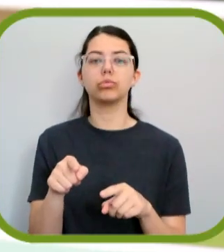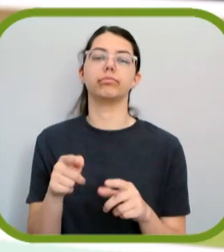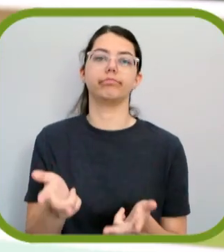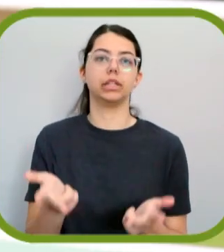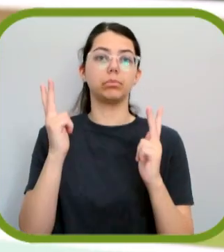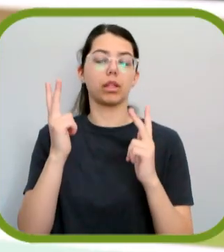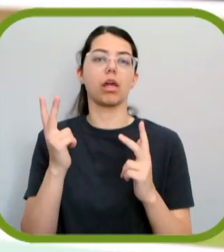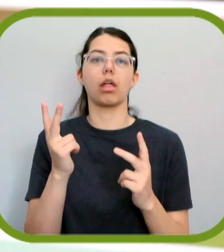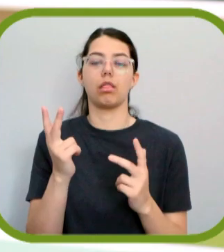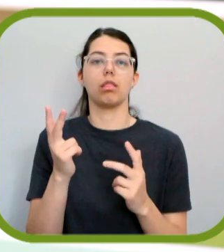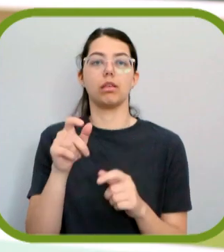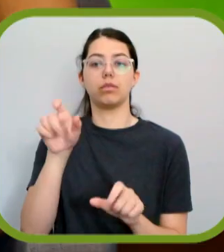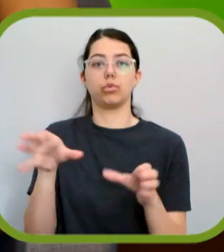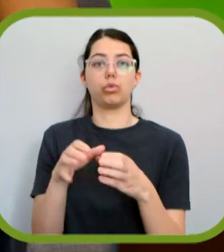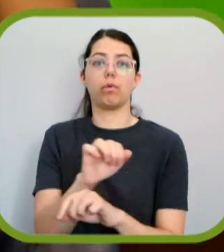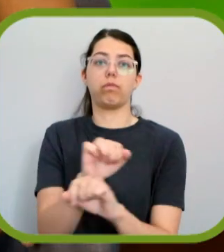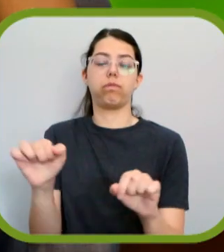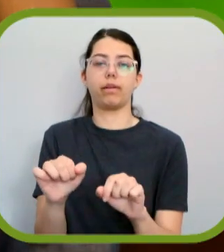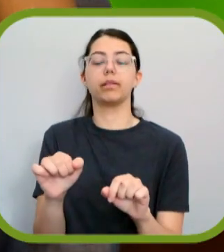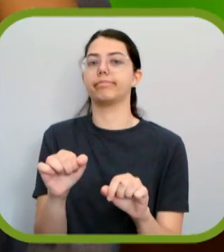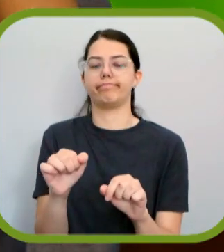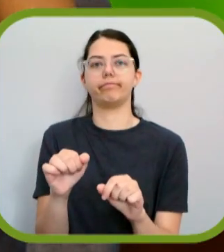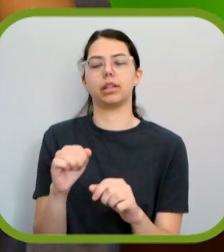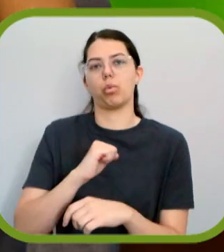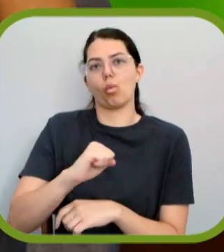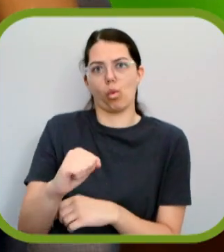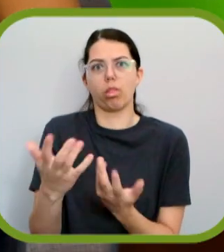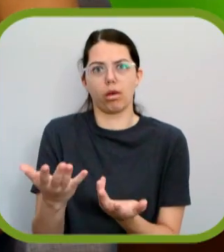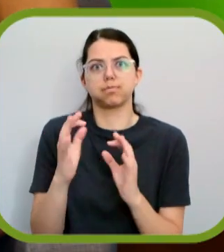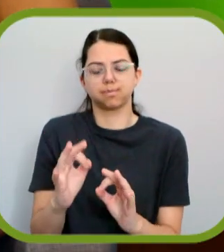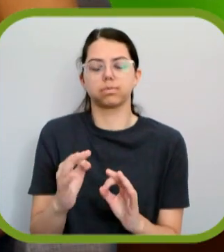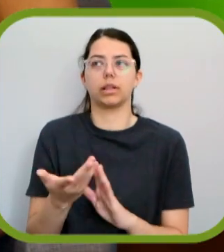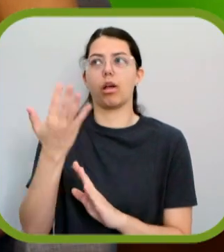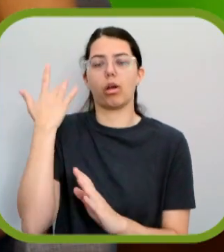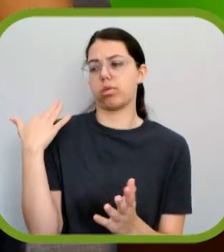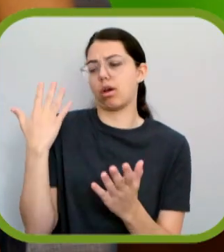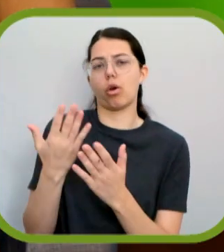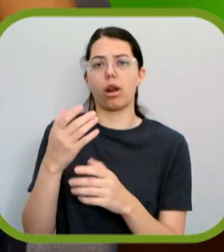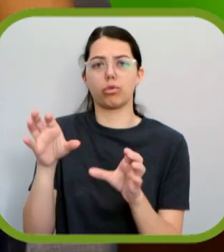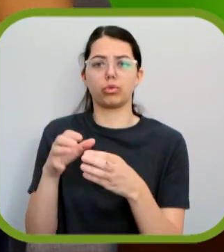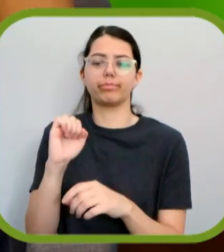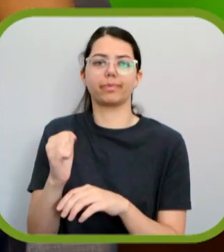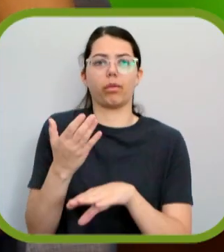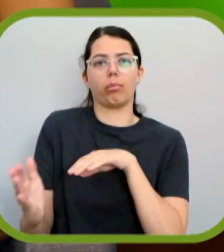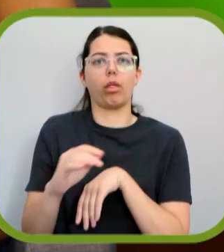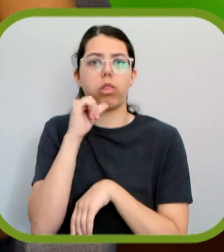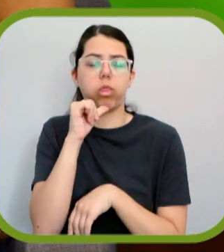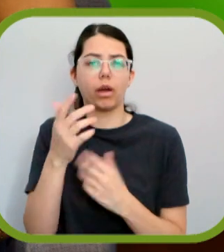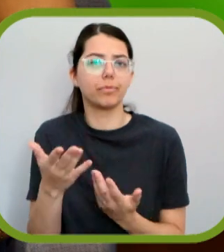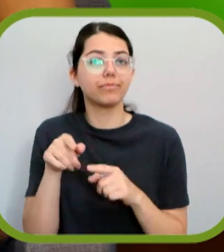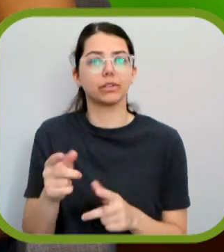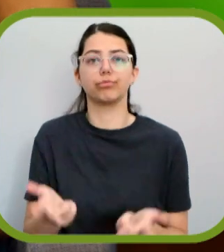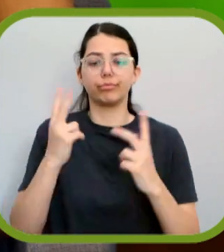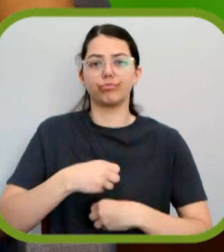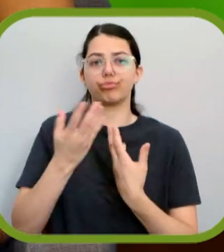completamente contra a liberdade desses grupos que são historicamente marginalizados. Por isso, acho que aqui não estamos só a falar de liberdade de expressão,